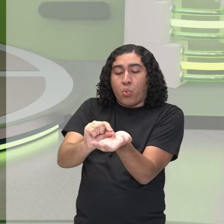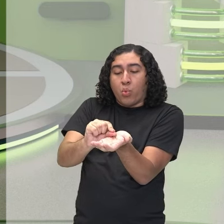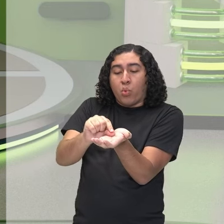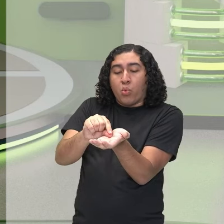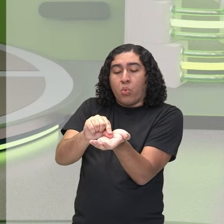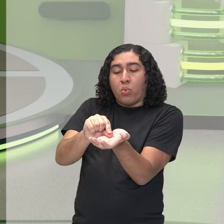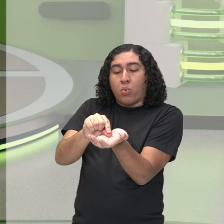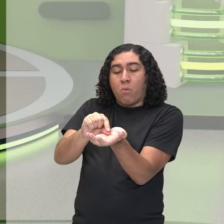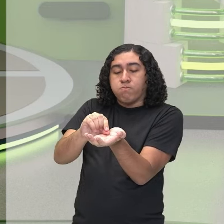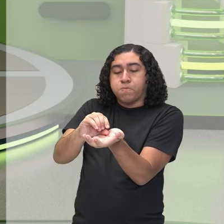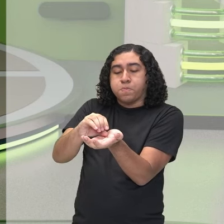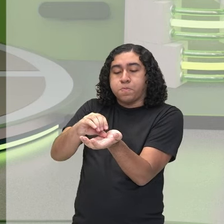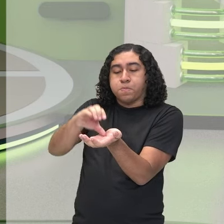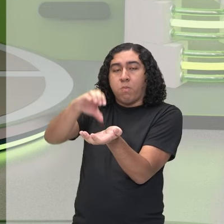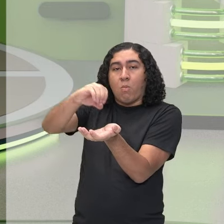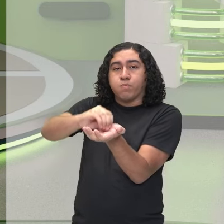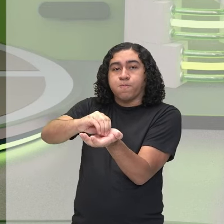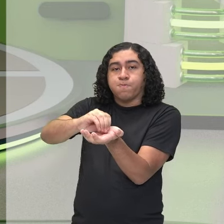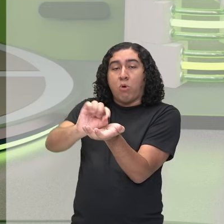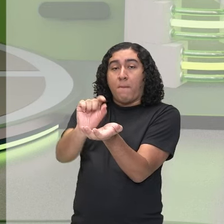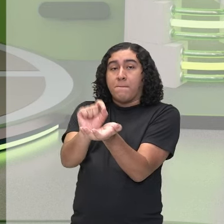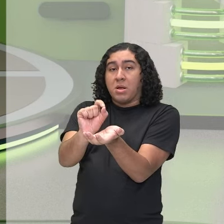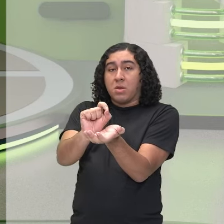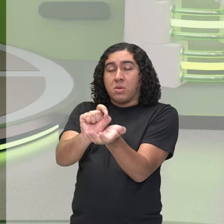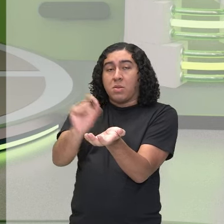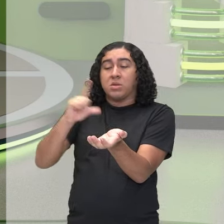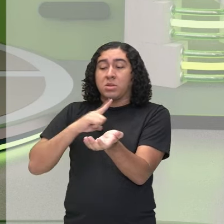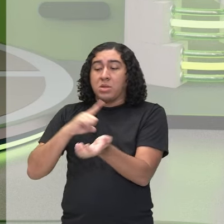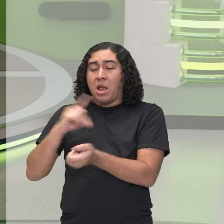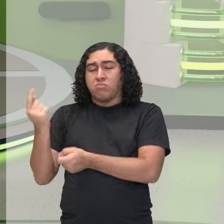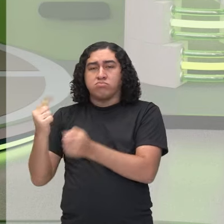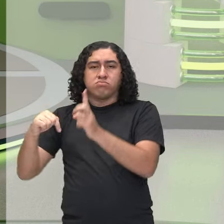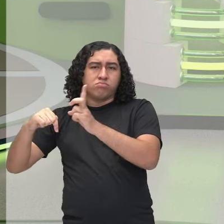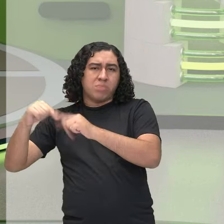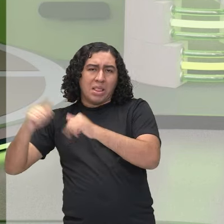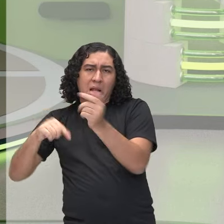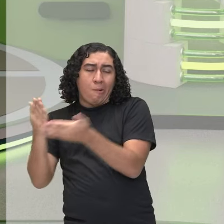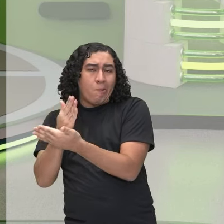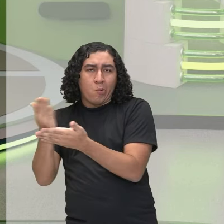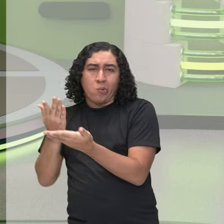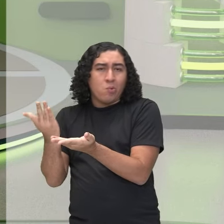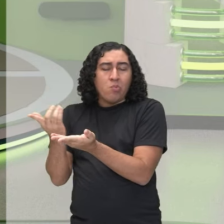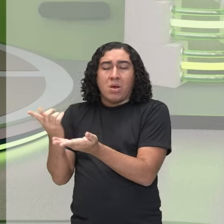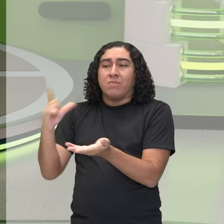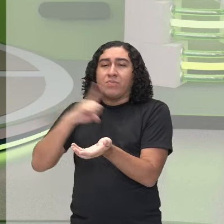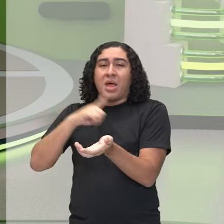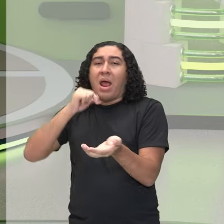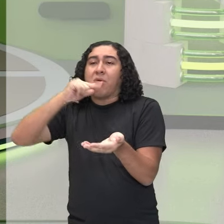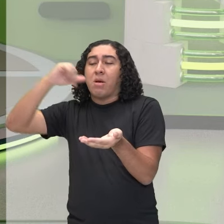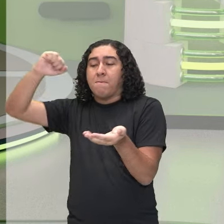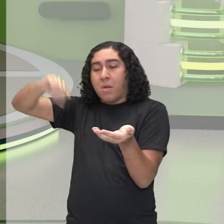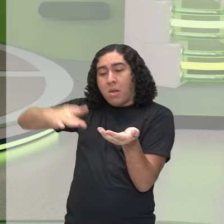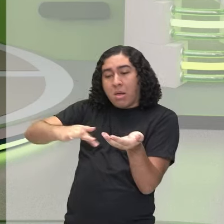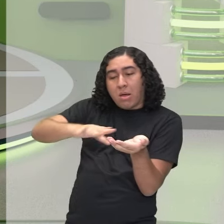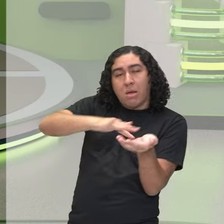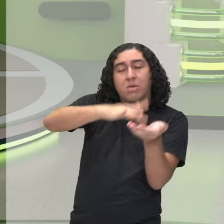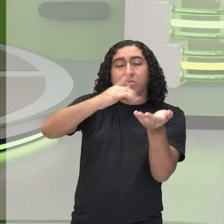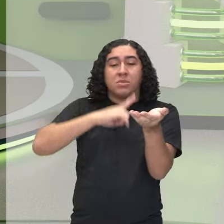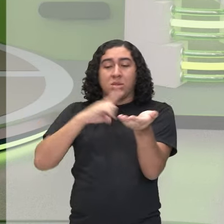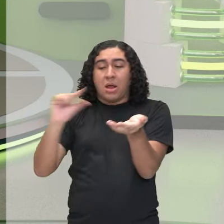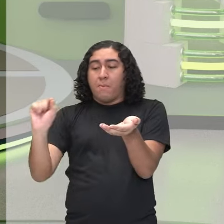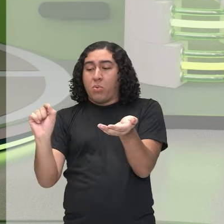corpo estranho que invade ou que, por acaso, a correnteza leva até esse